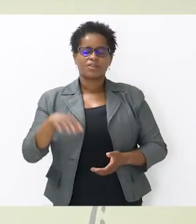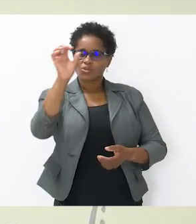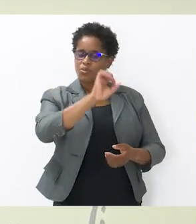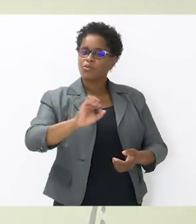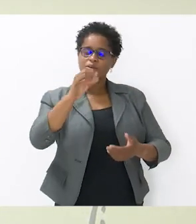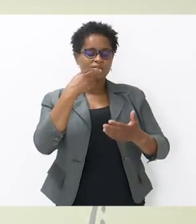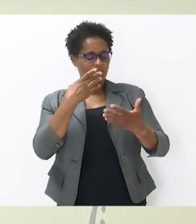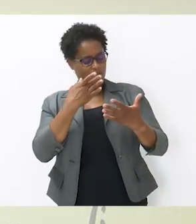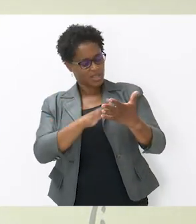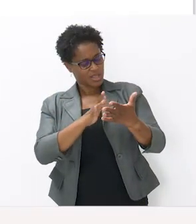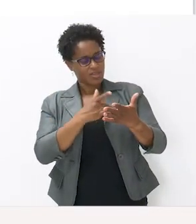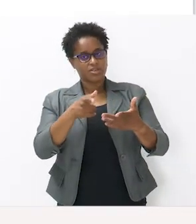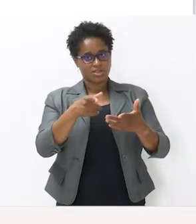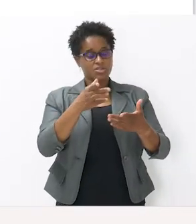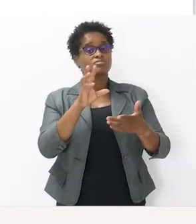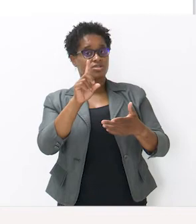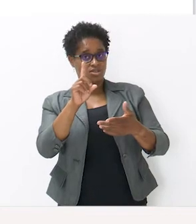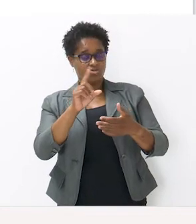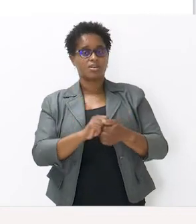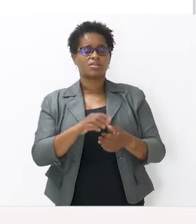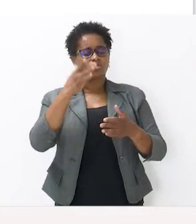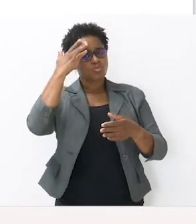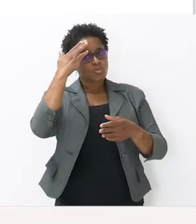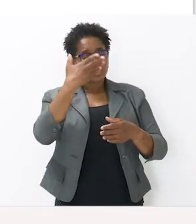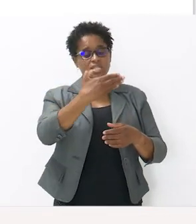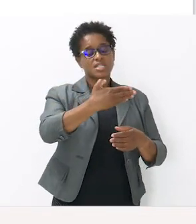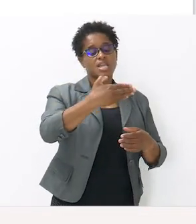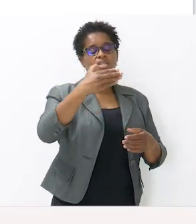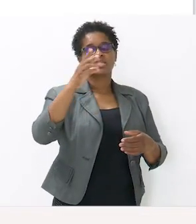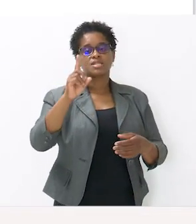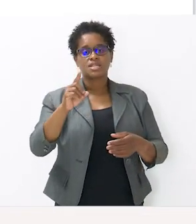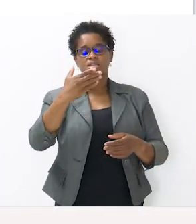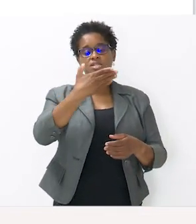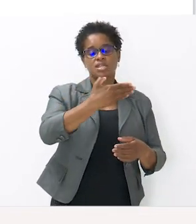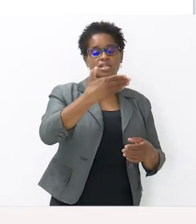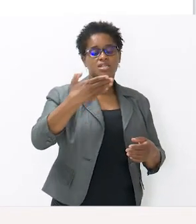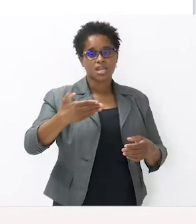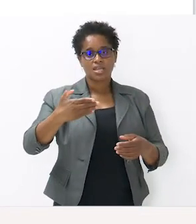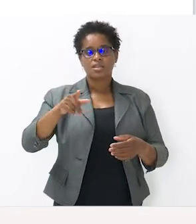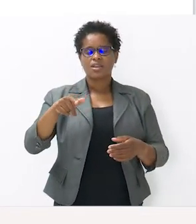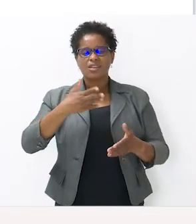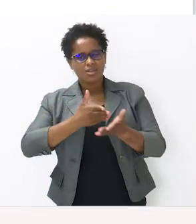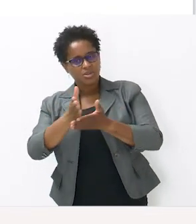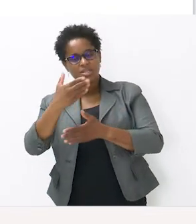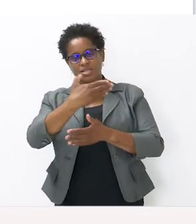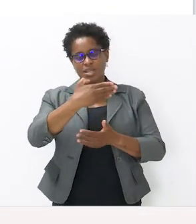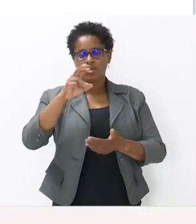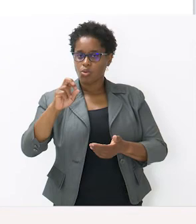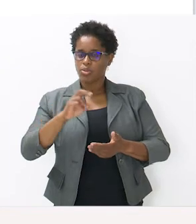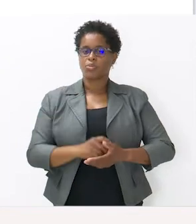vosso livro, este livro do 6º ano, na página 76, 77 e vai até